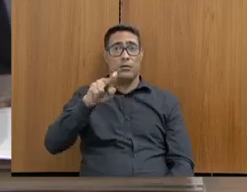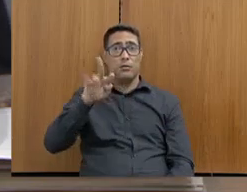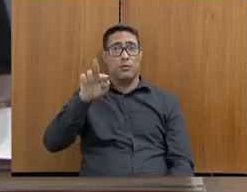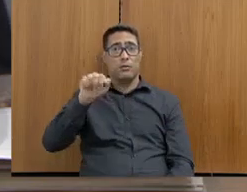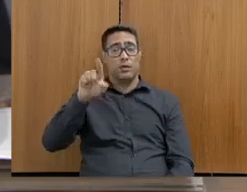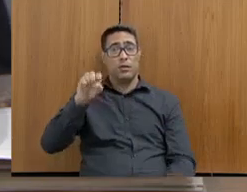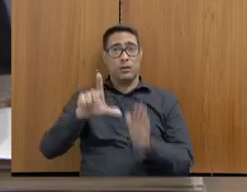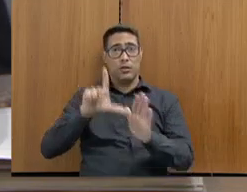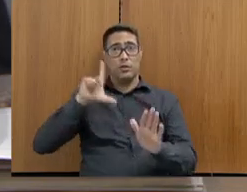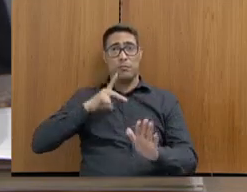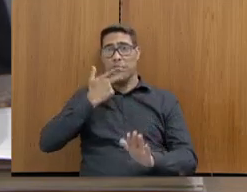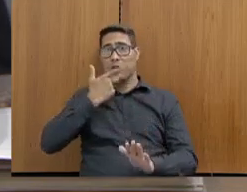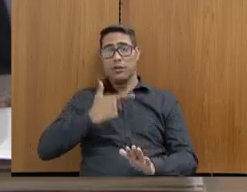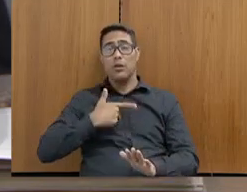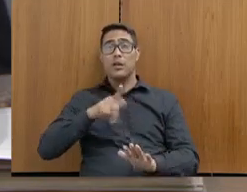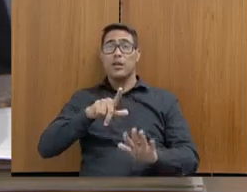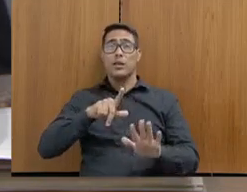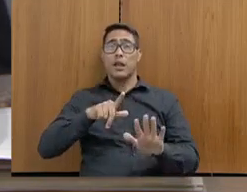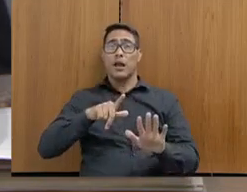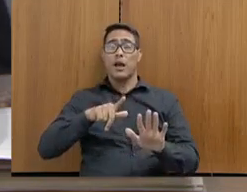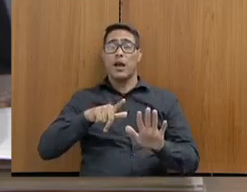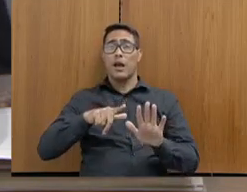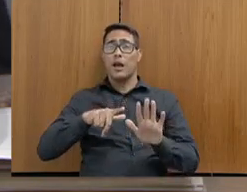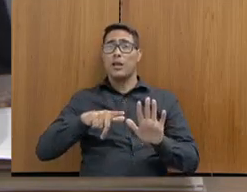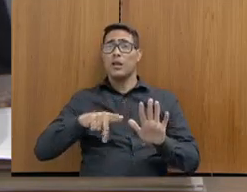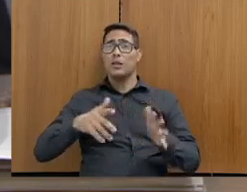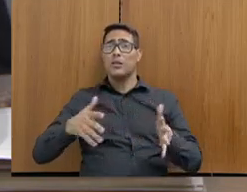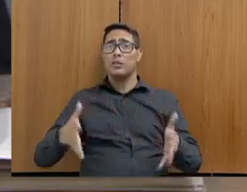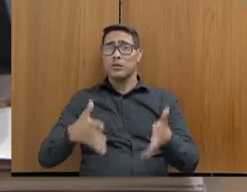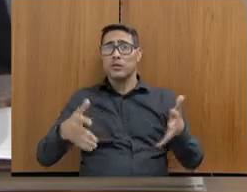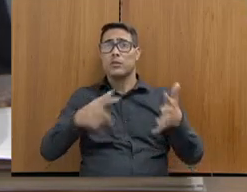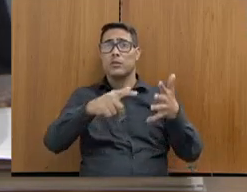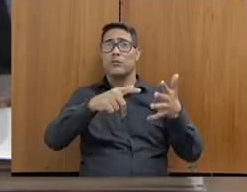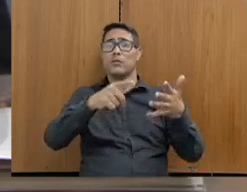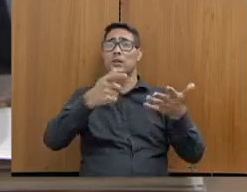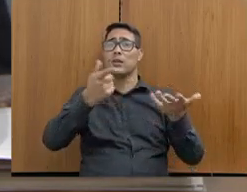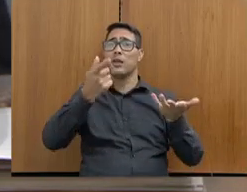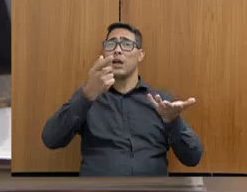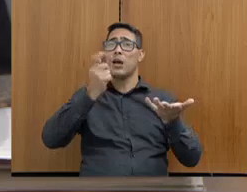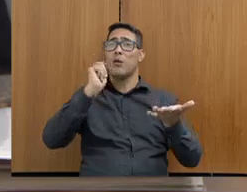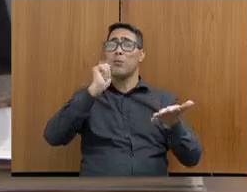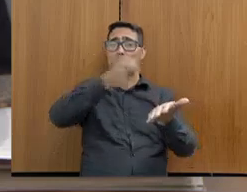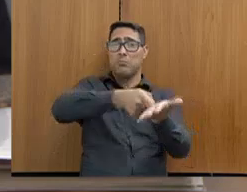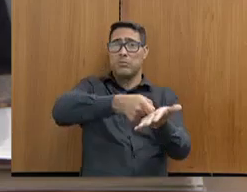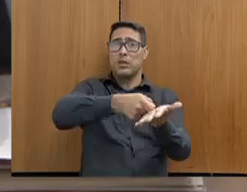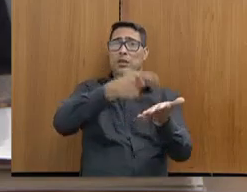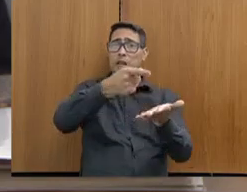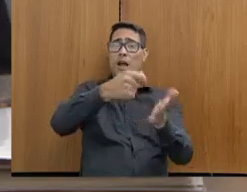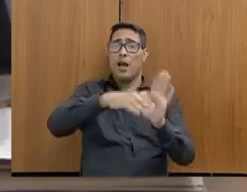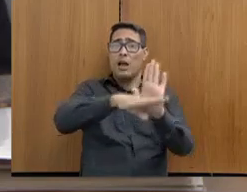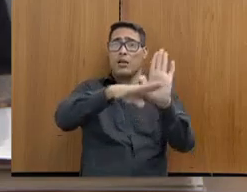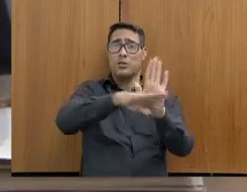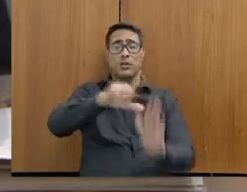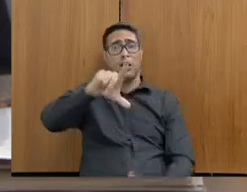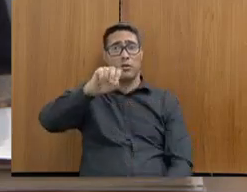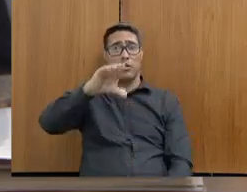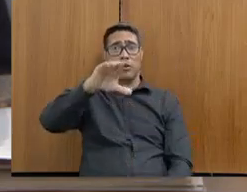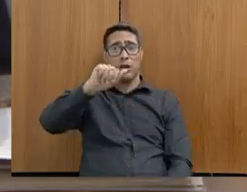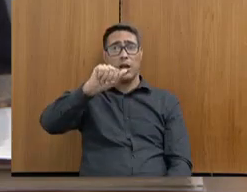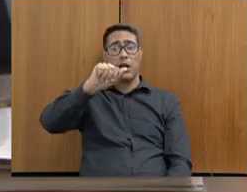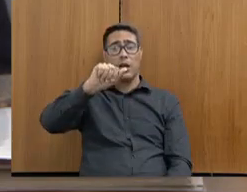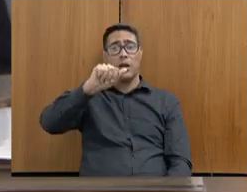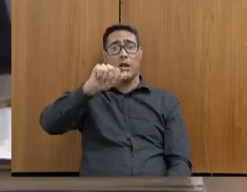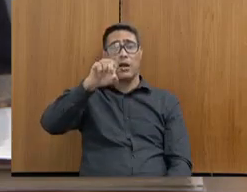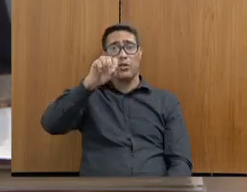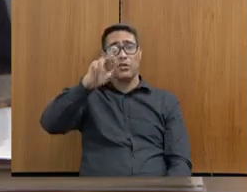de tá dando incentivos para as locadoras pessoal precisa entender o seguinte eu estou aqui quando Quando iniciou